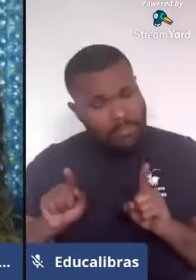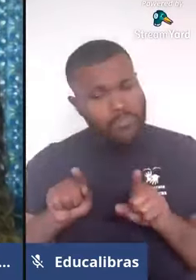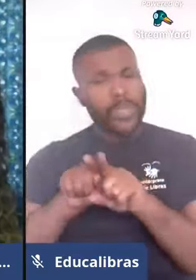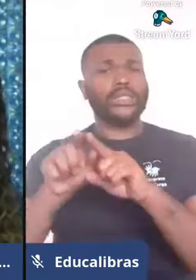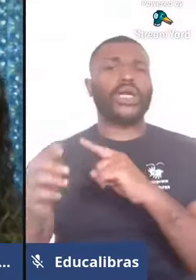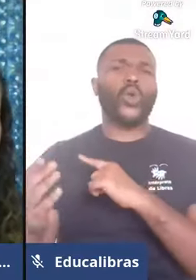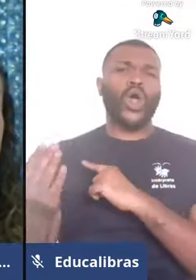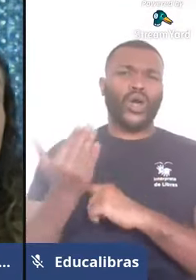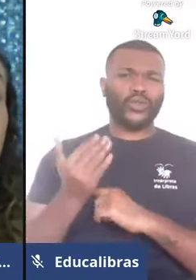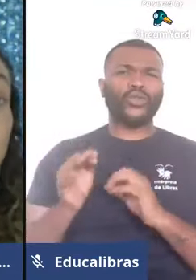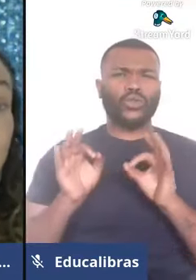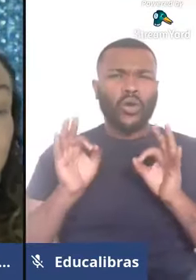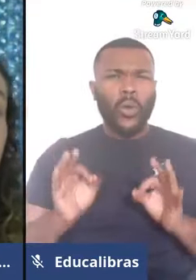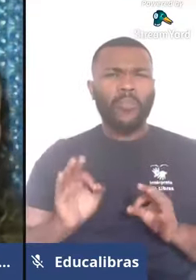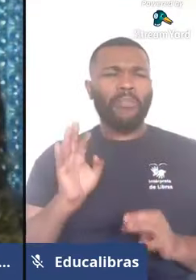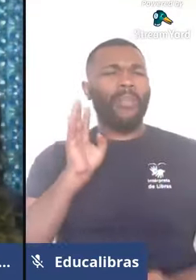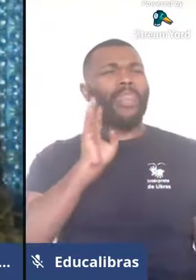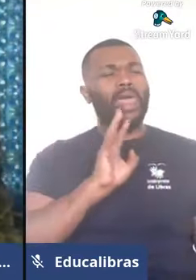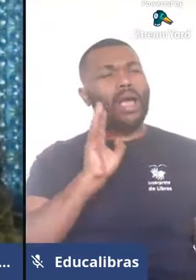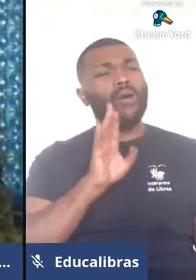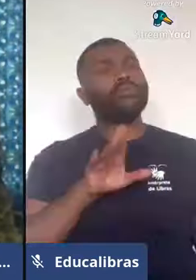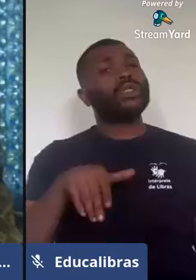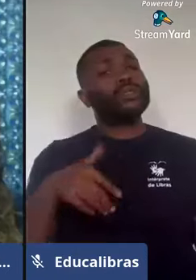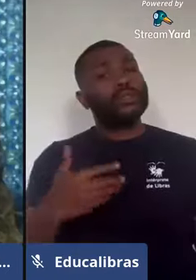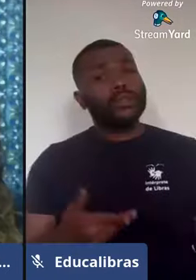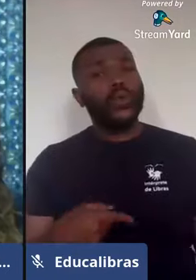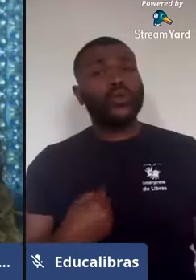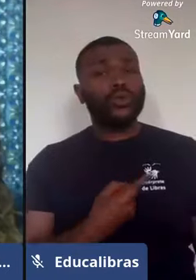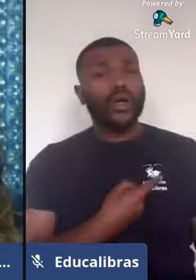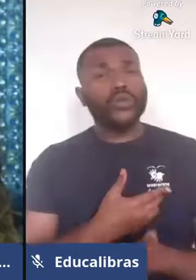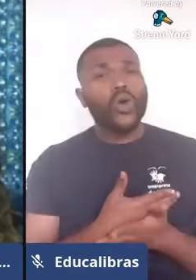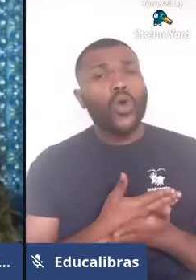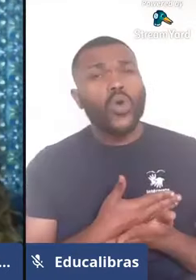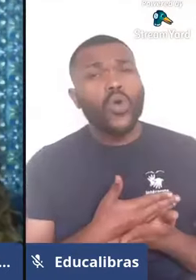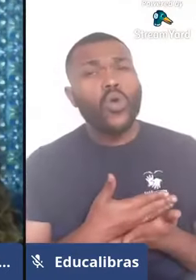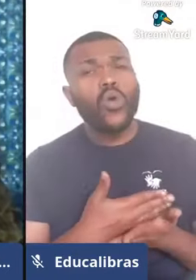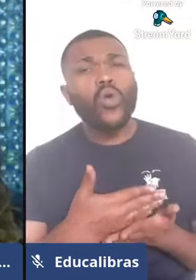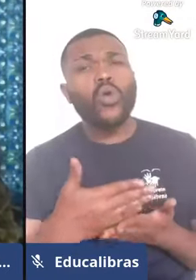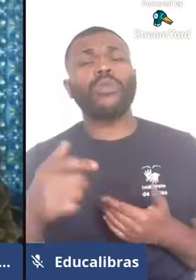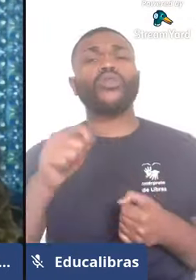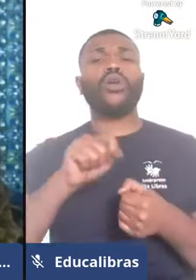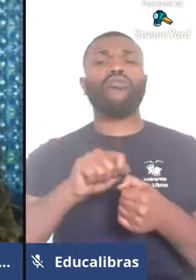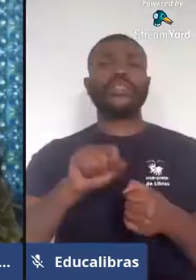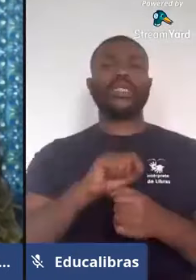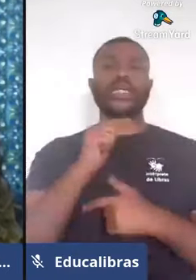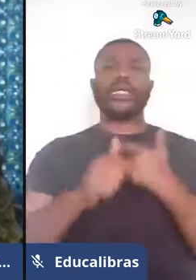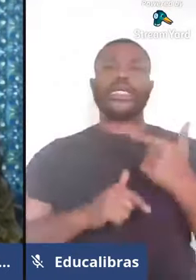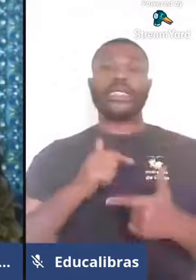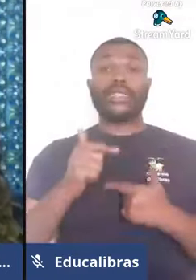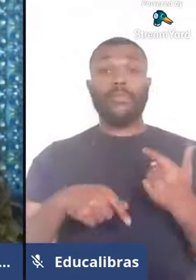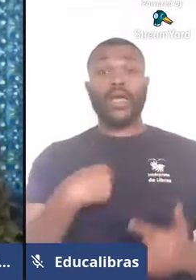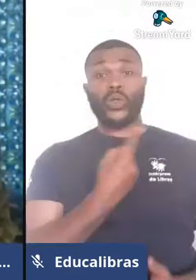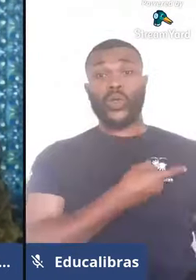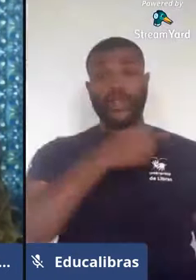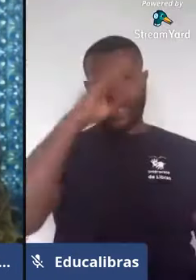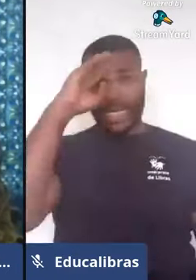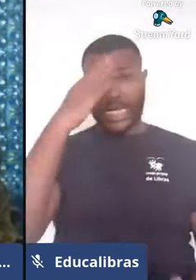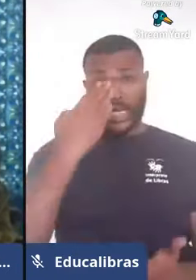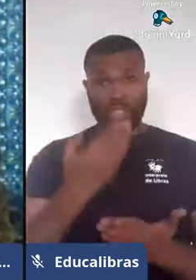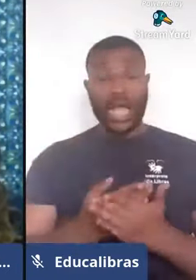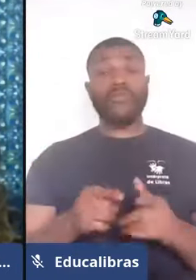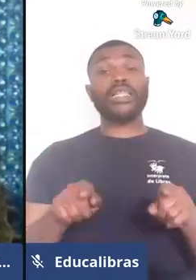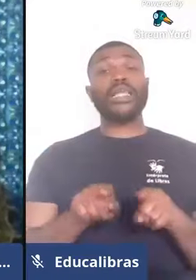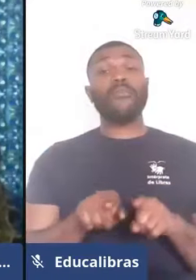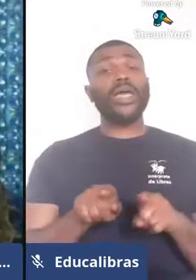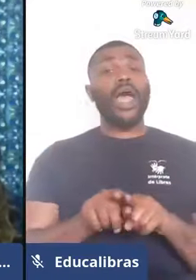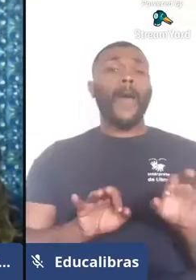bacana. E aí foi assim, a gente começou então a fazer o trabalho do jeito que a gente acreditava e também podendo ter projetos próprios,